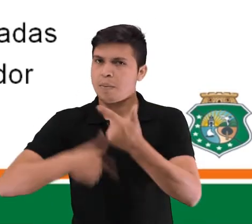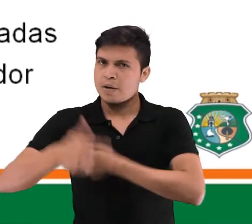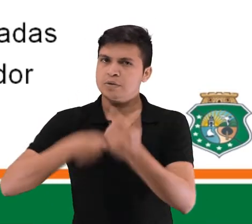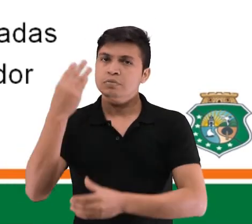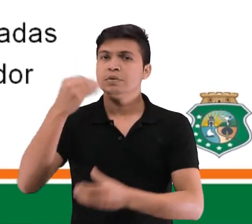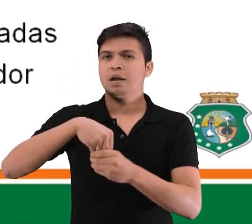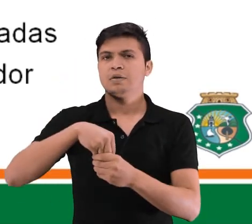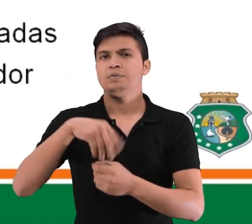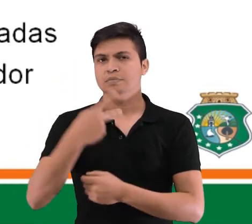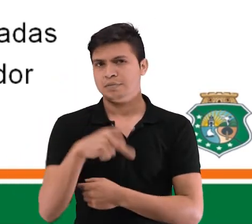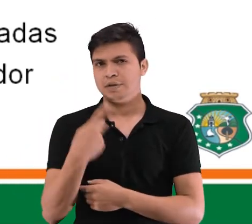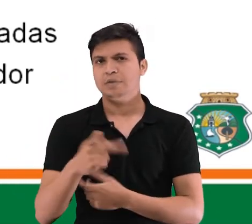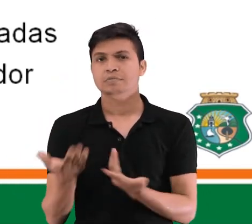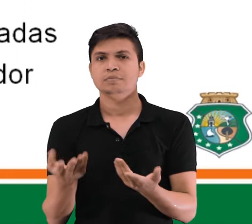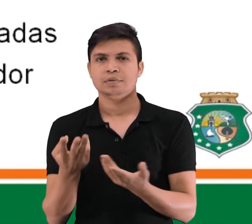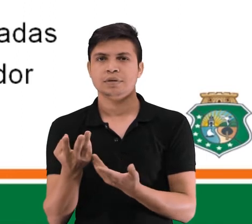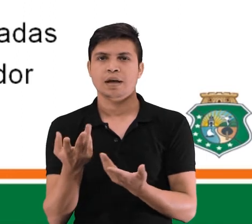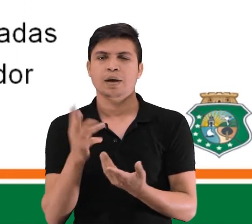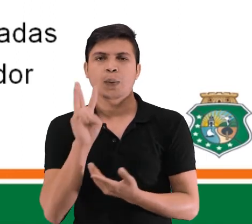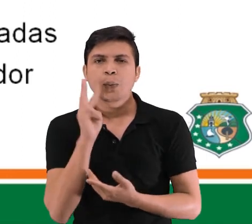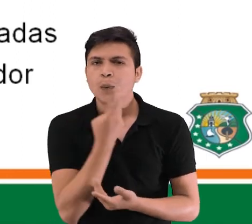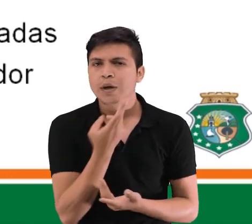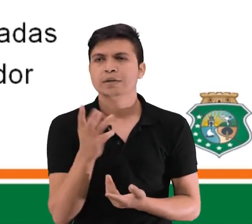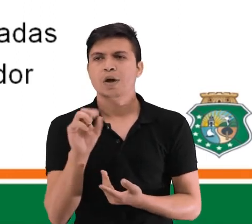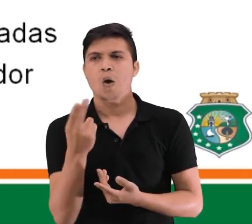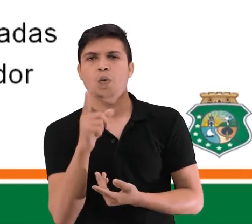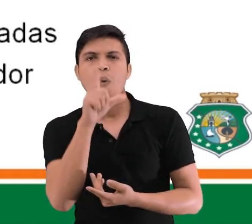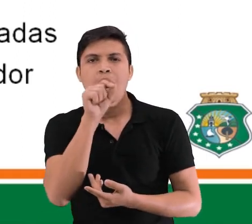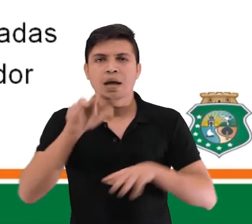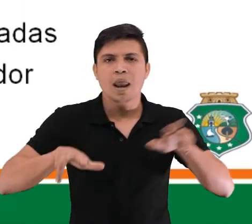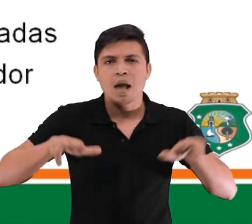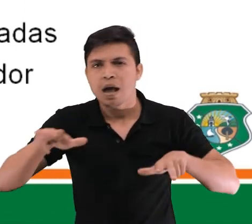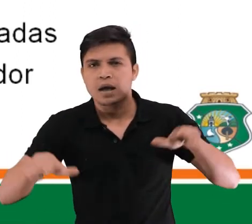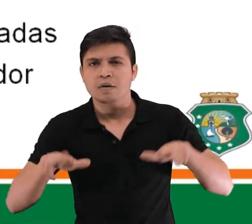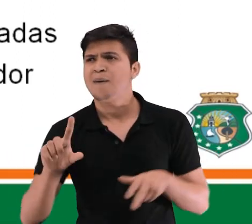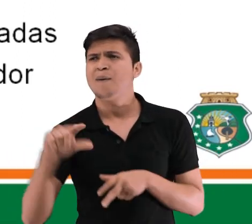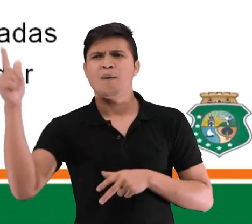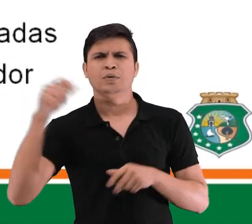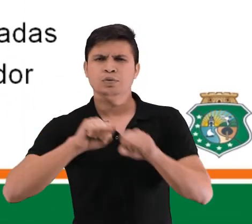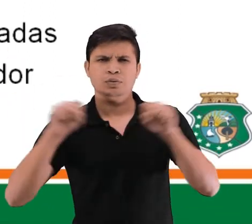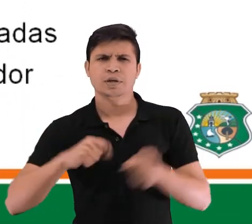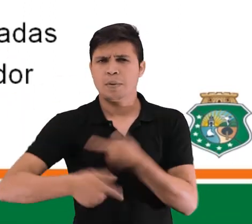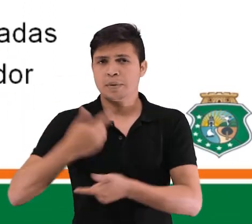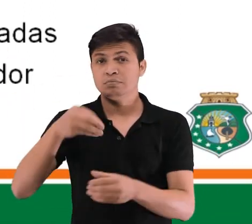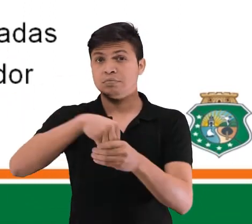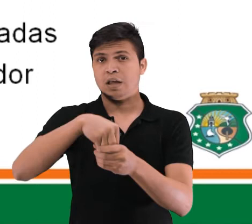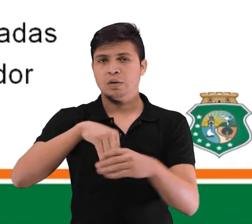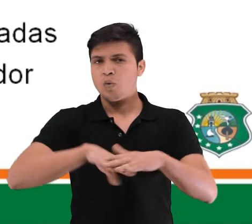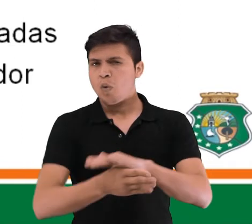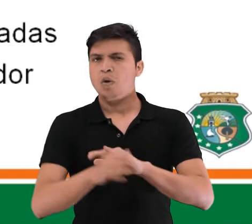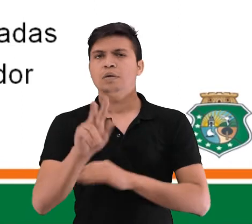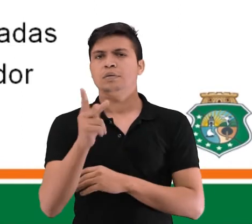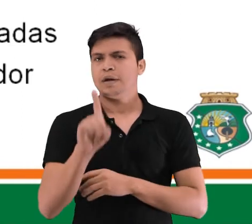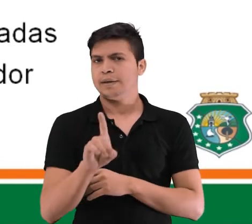HD para abrir o Windows ou Linux ou outro sistema operacional que tiver dentro do seu HD. No